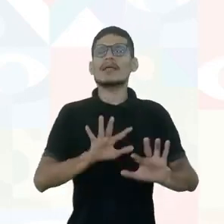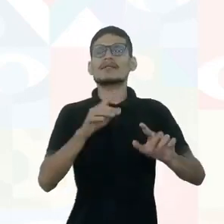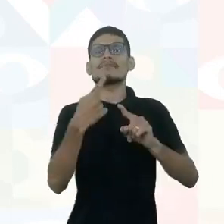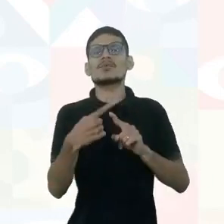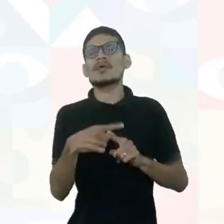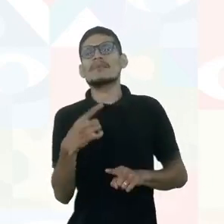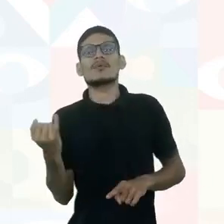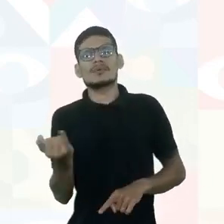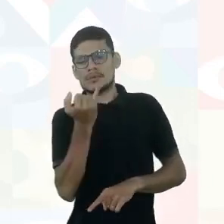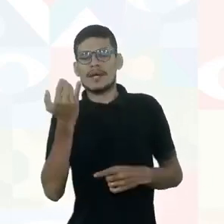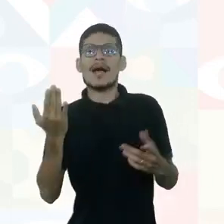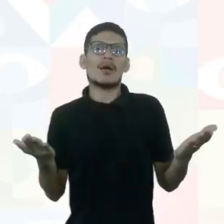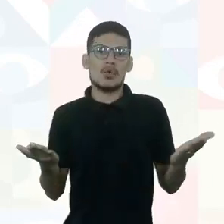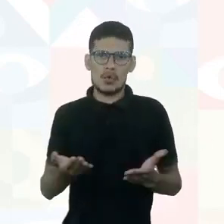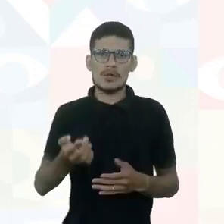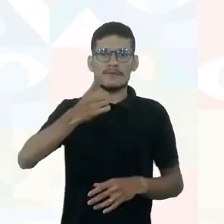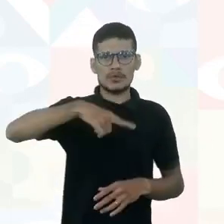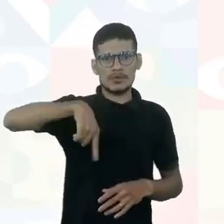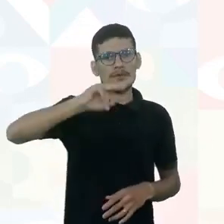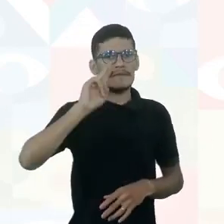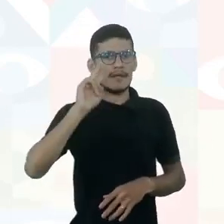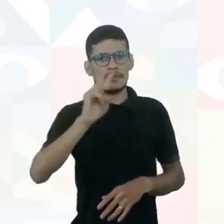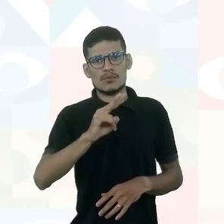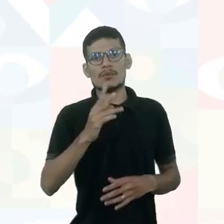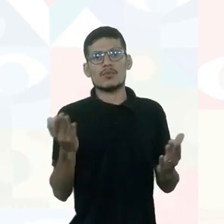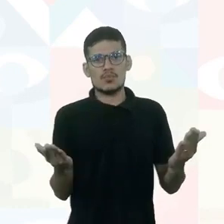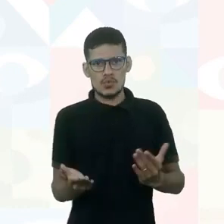importante, pronto, vocês estão vendo agora.